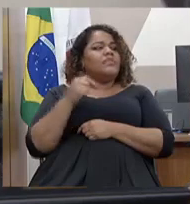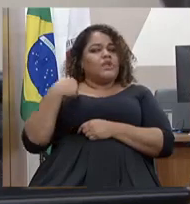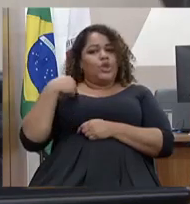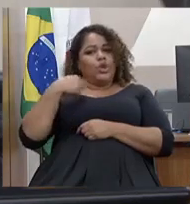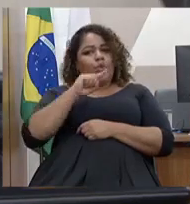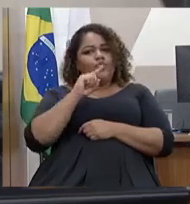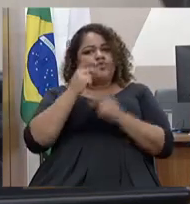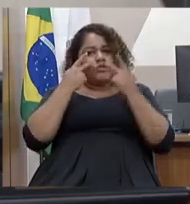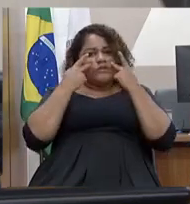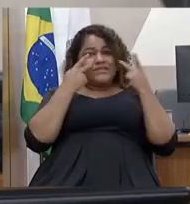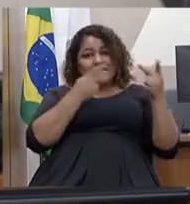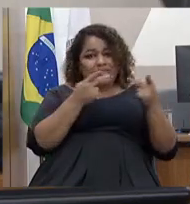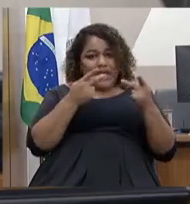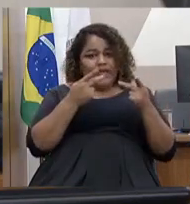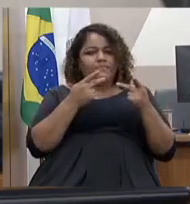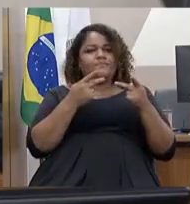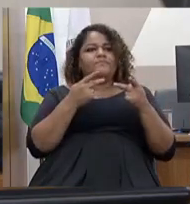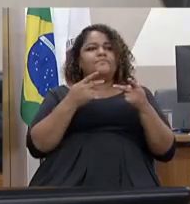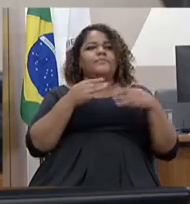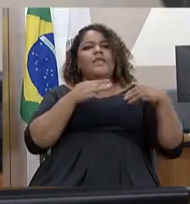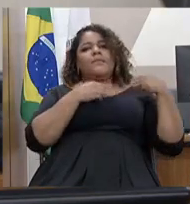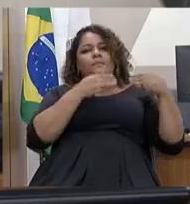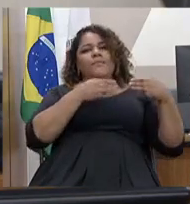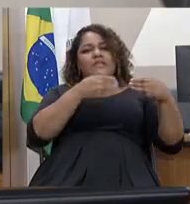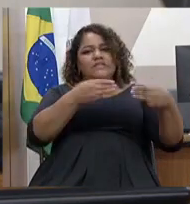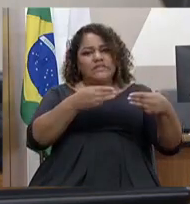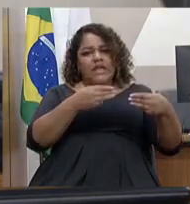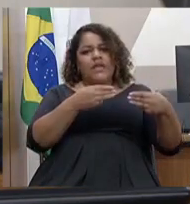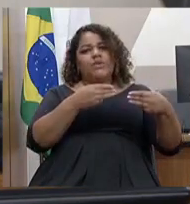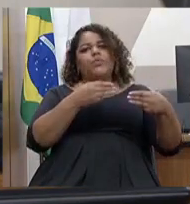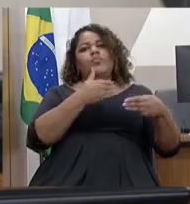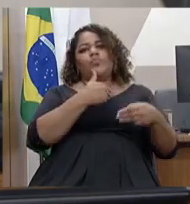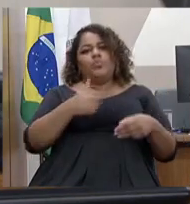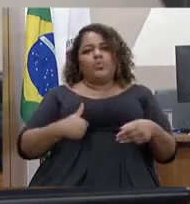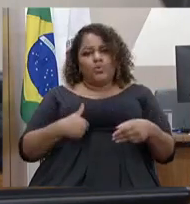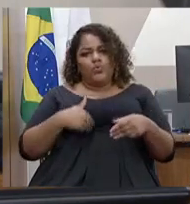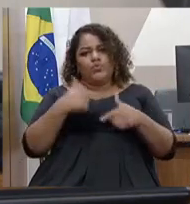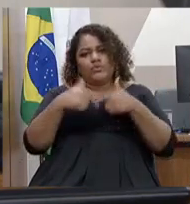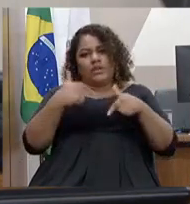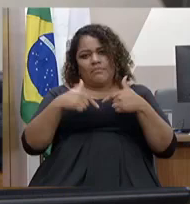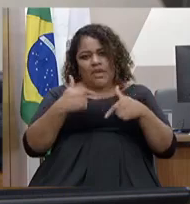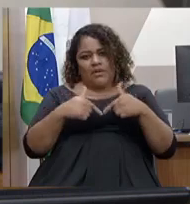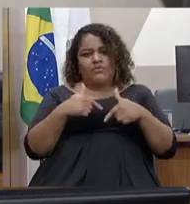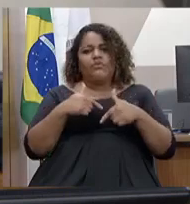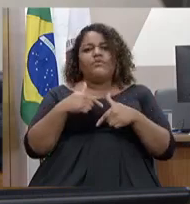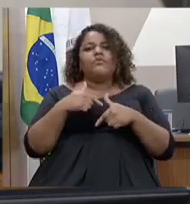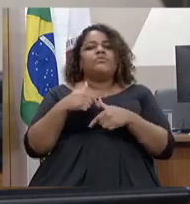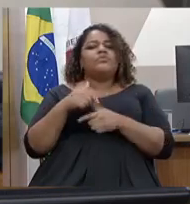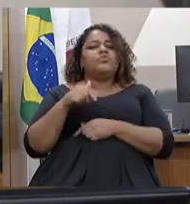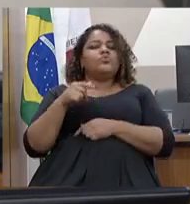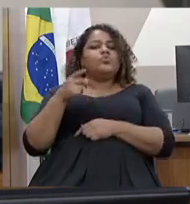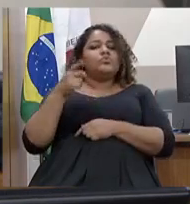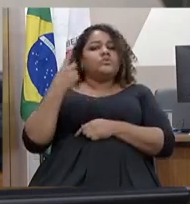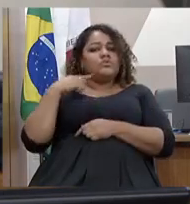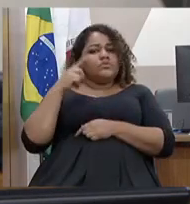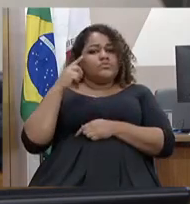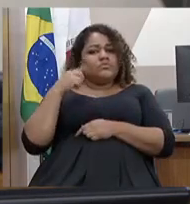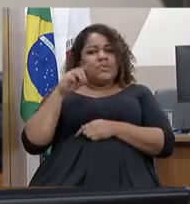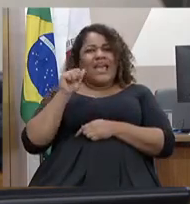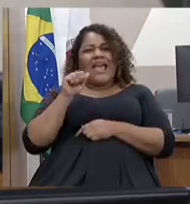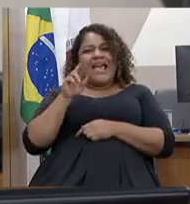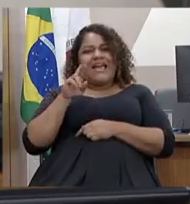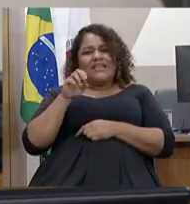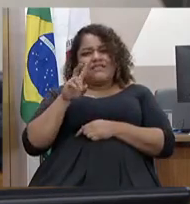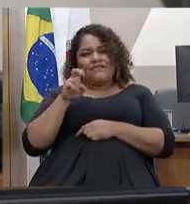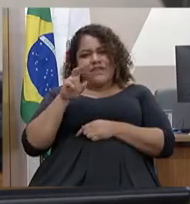visitar o Ministério Público do Trabalho através do Procurador arlério e a justiça do trabalho com Marcelo